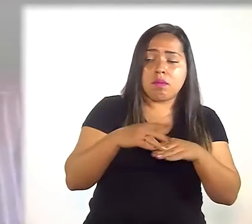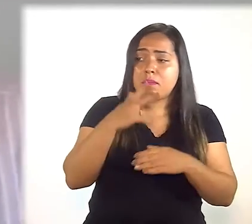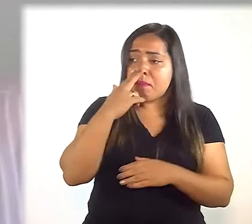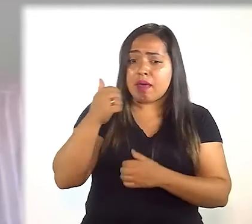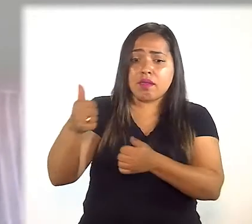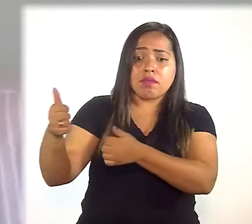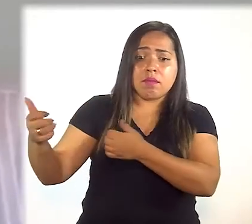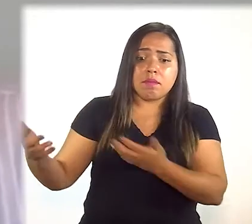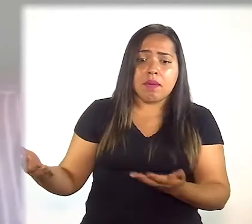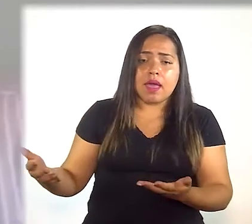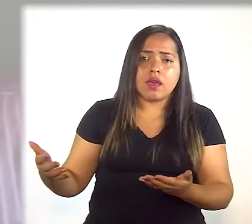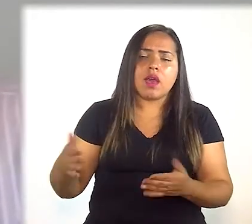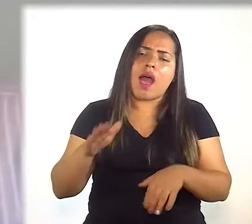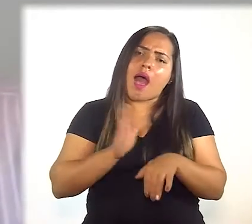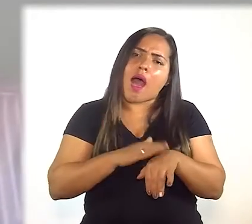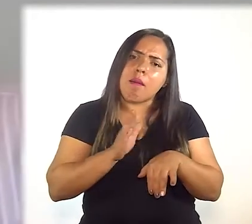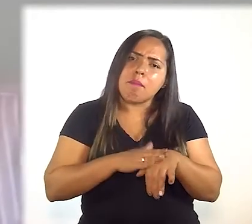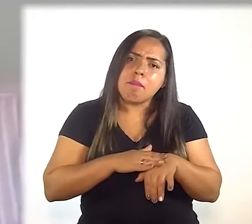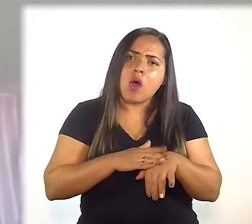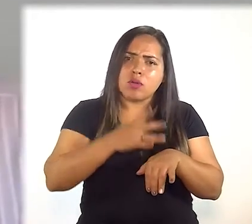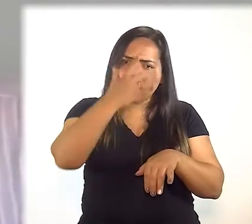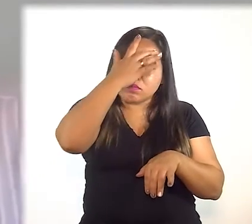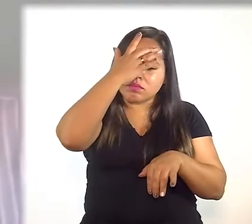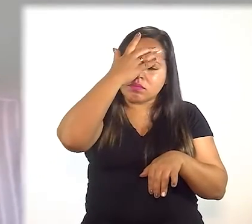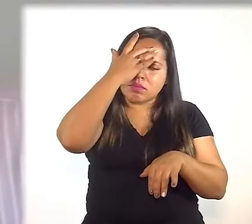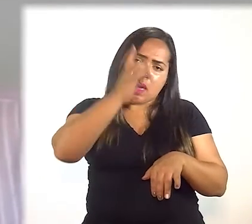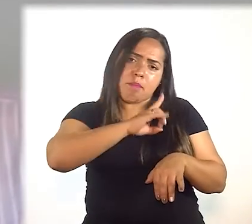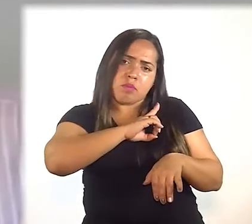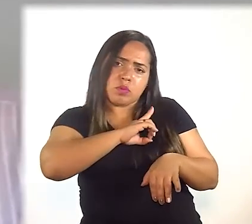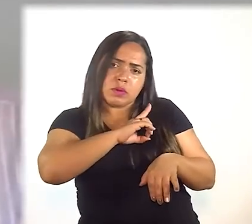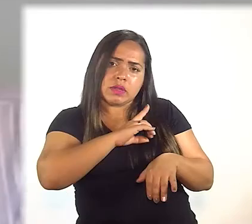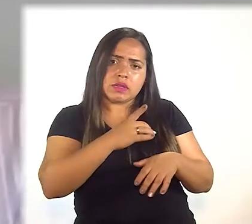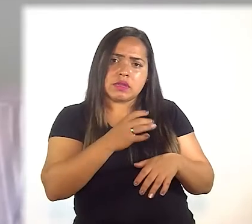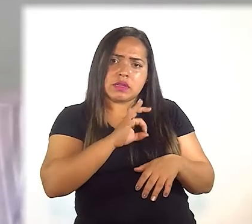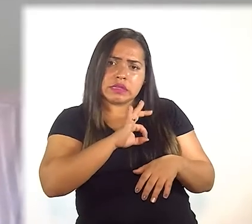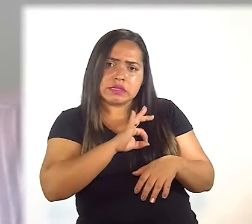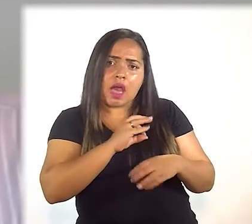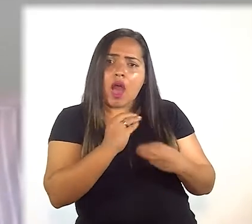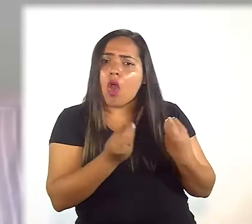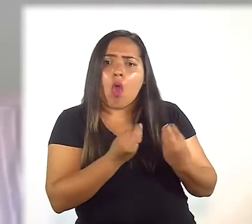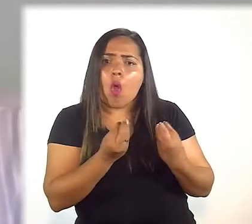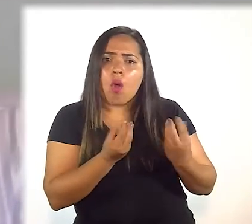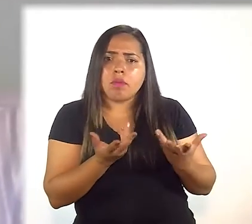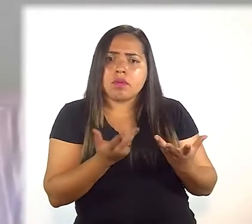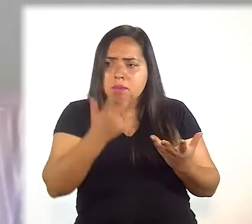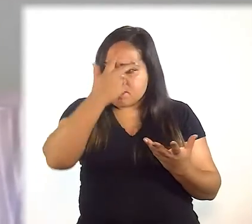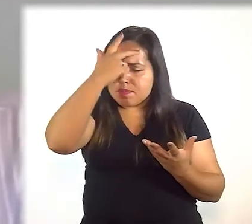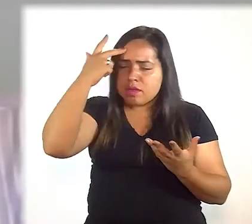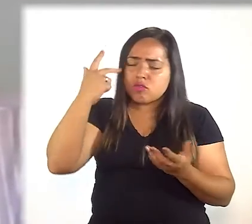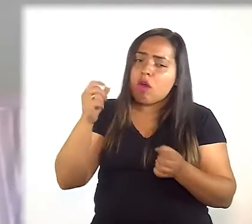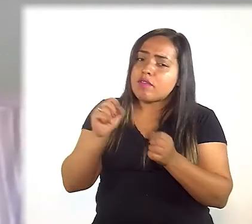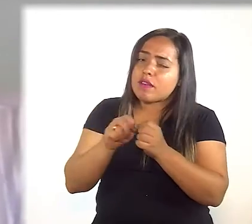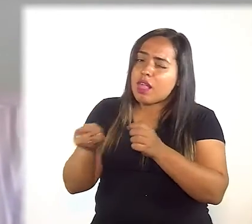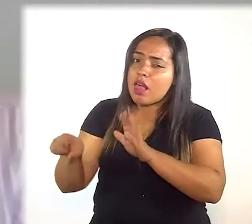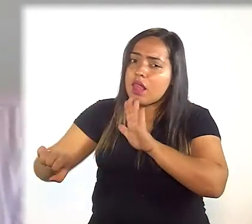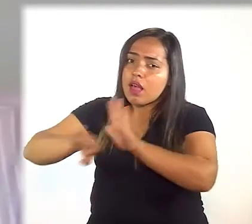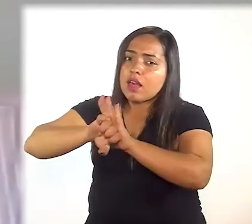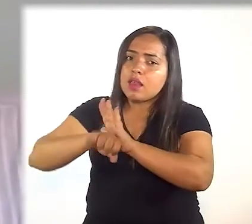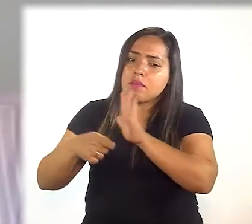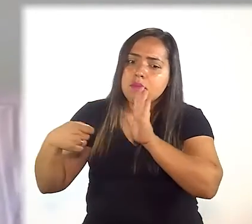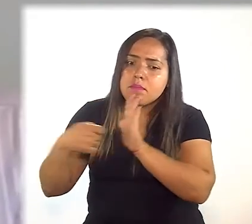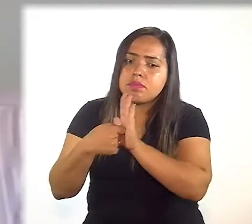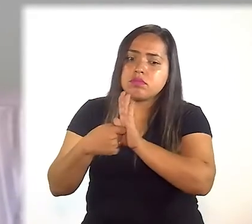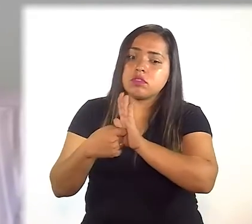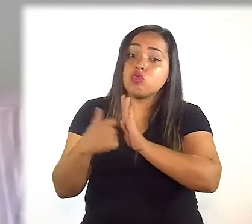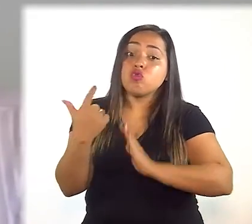dispositivos, eles são extremamente benéficos com o infrator. Então, a atuação